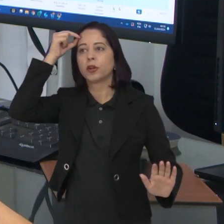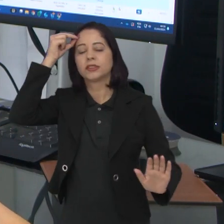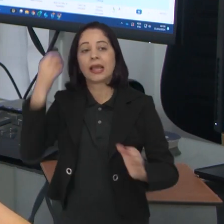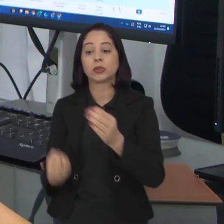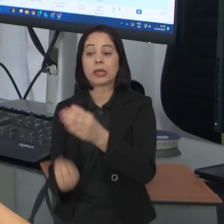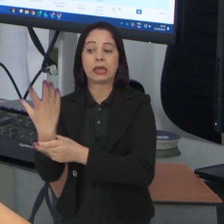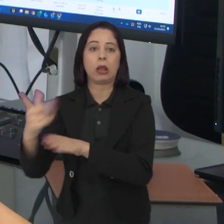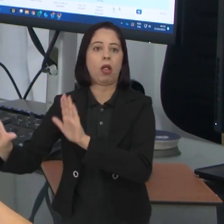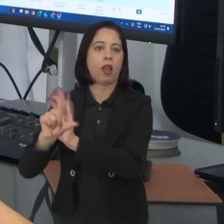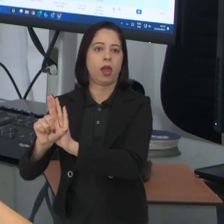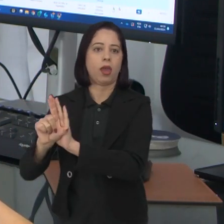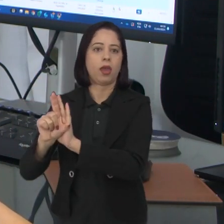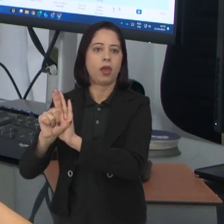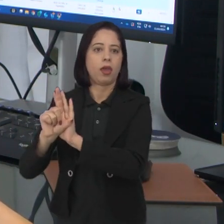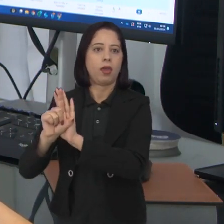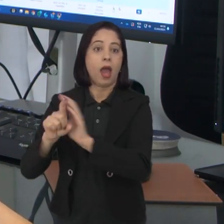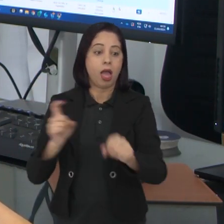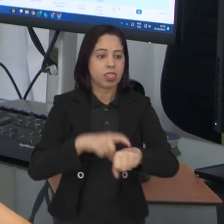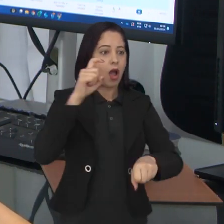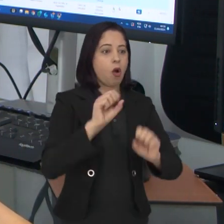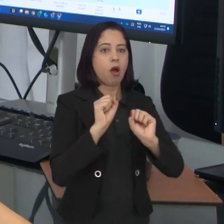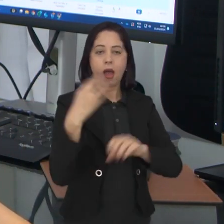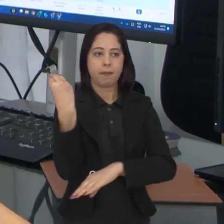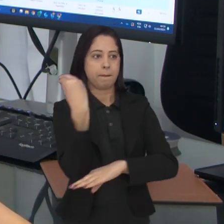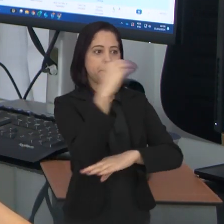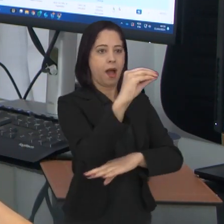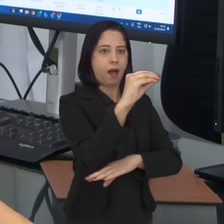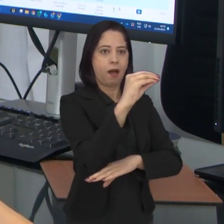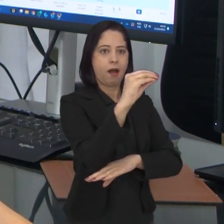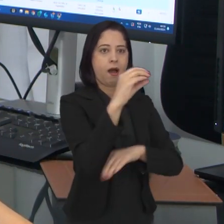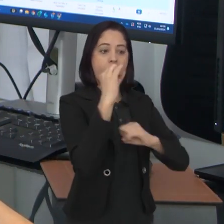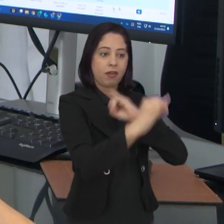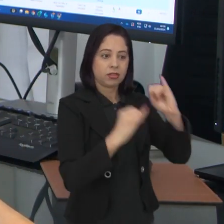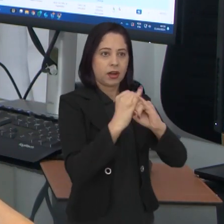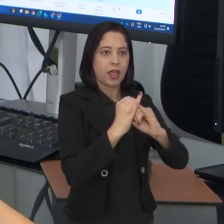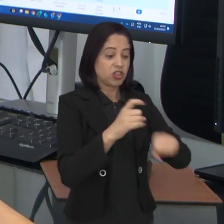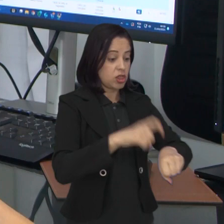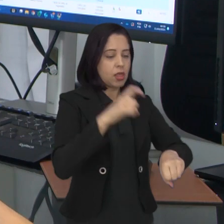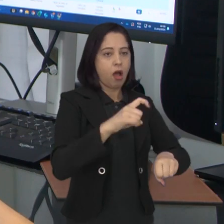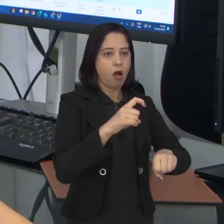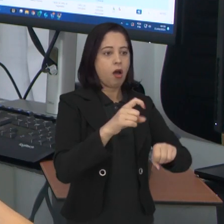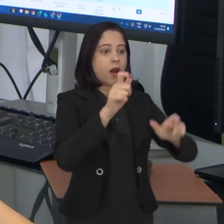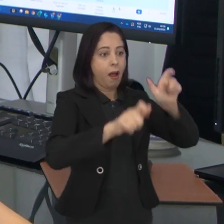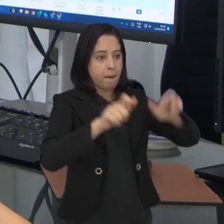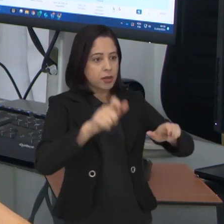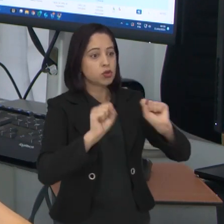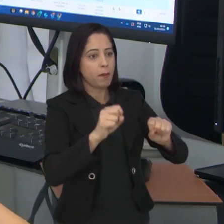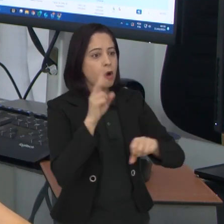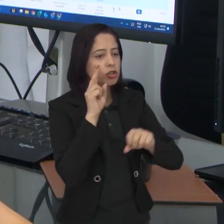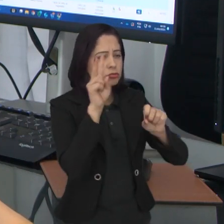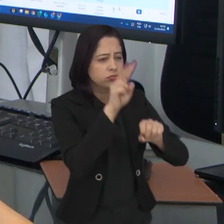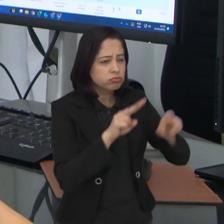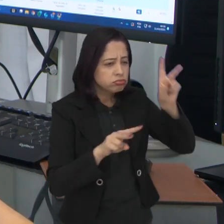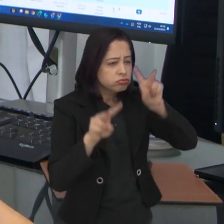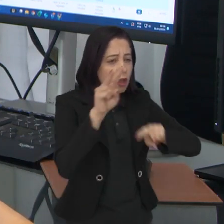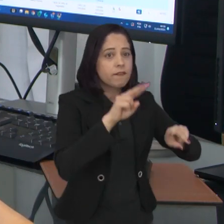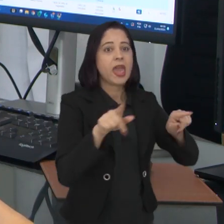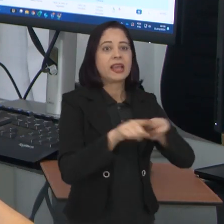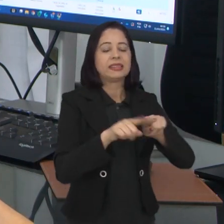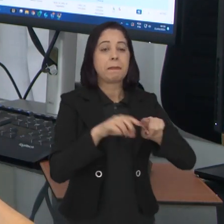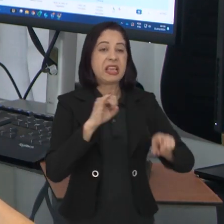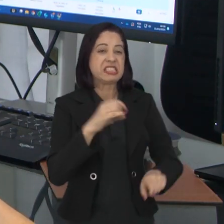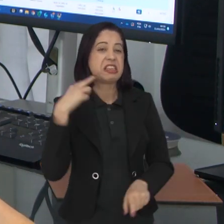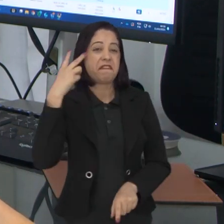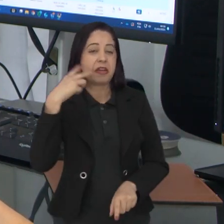exemplo, é possível a população já consultar de imediato, acompanhar as emendas que os vereadores colocam no projeto, os pareceres das